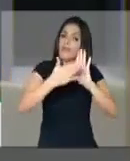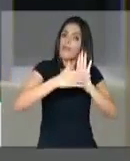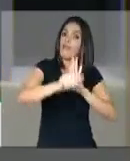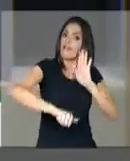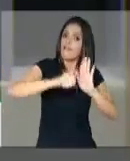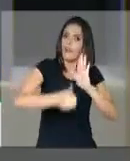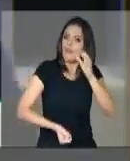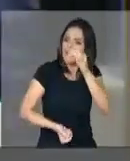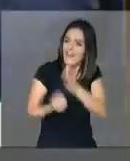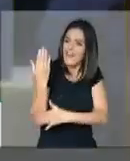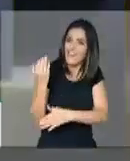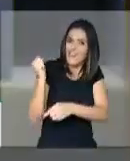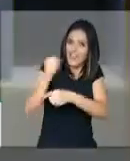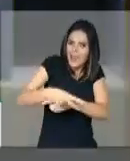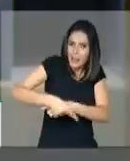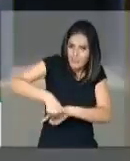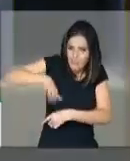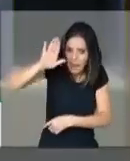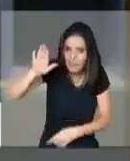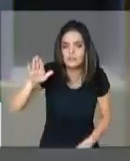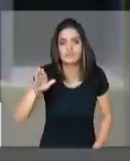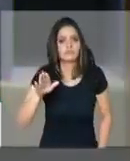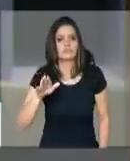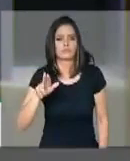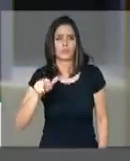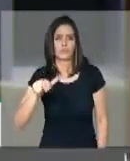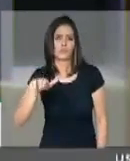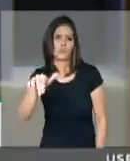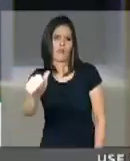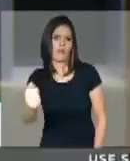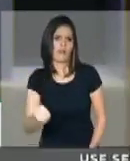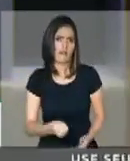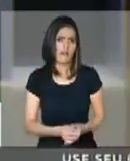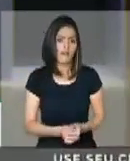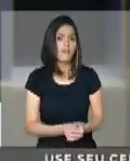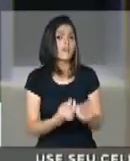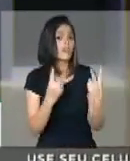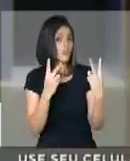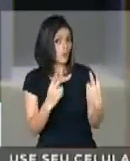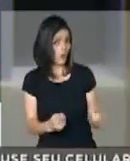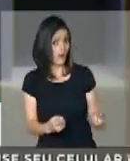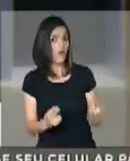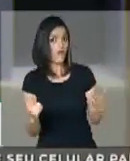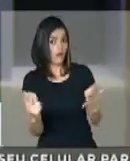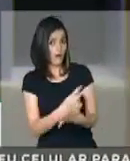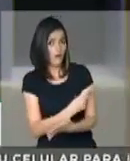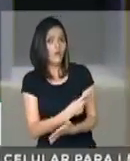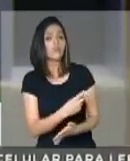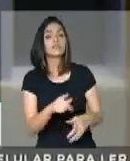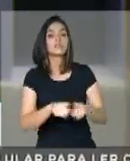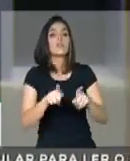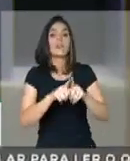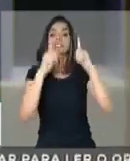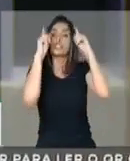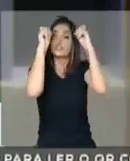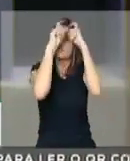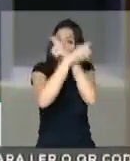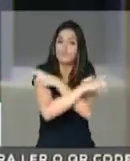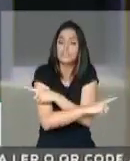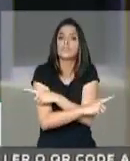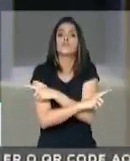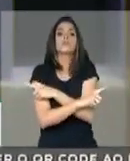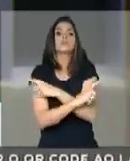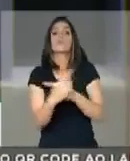não gerará um só emprego, assim como estão sendo muito difíceis